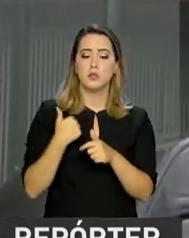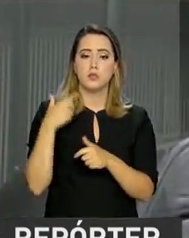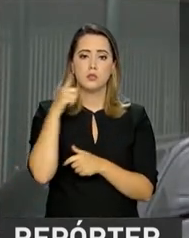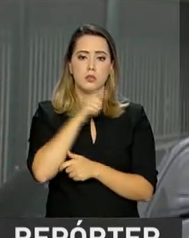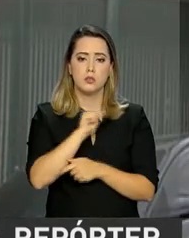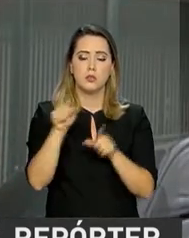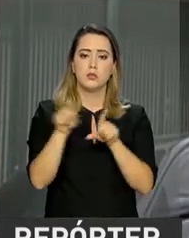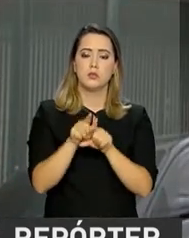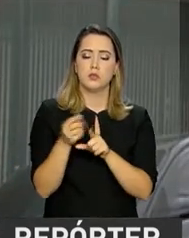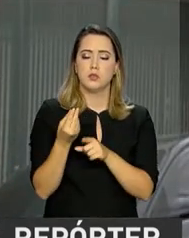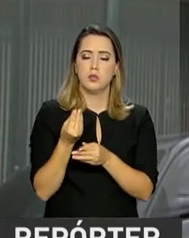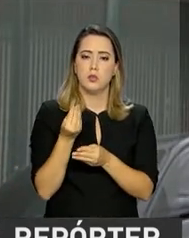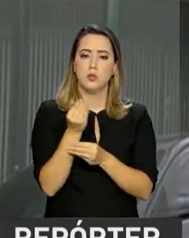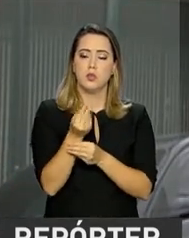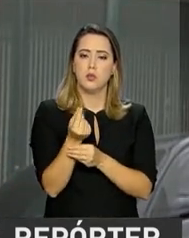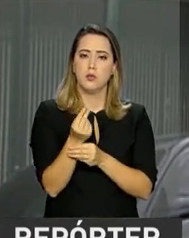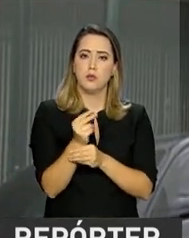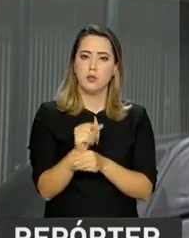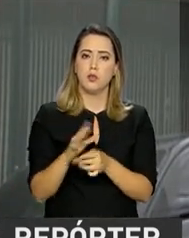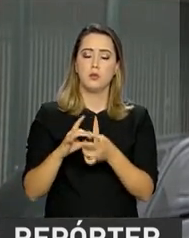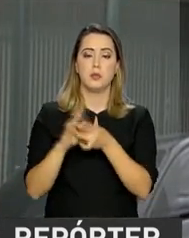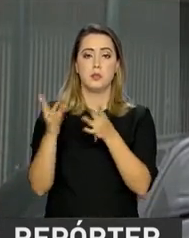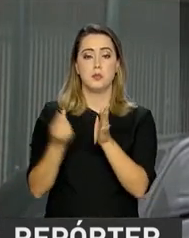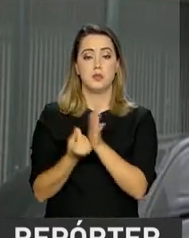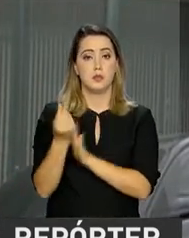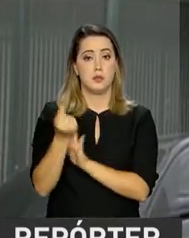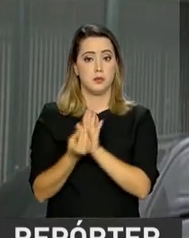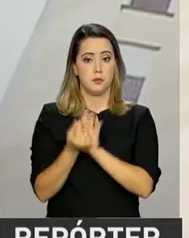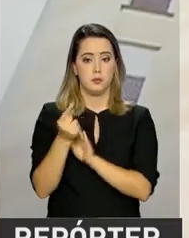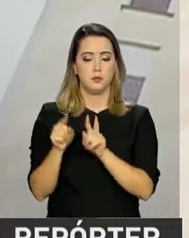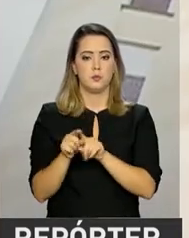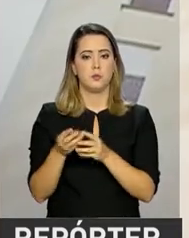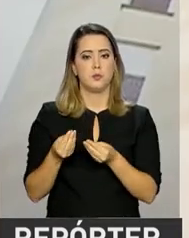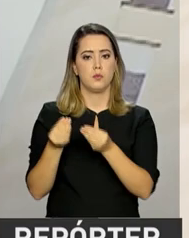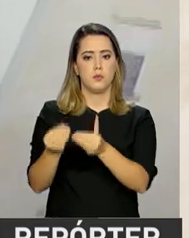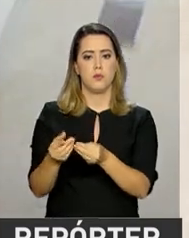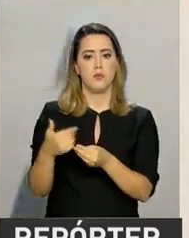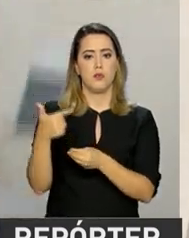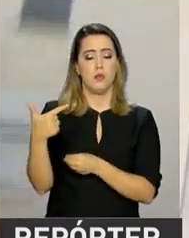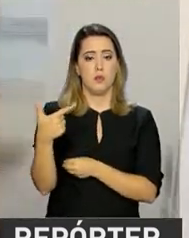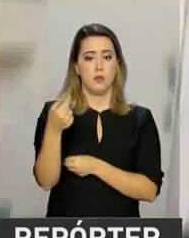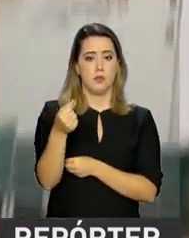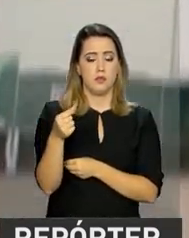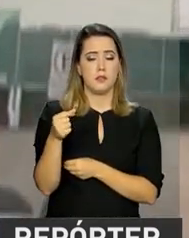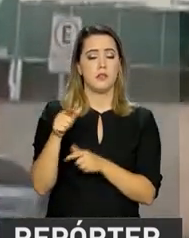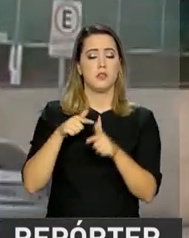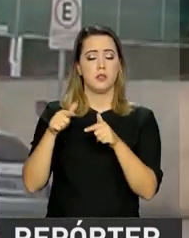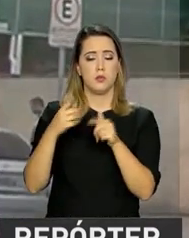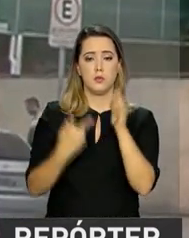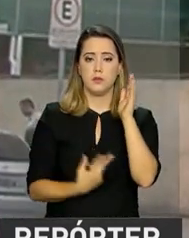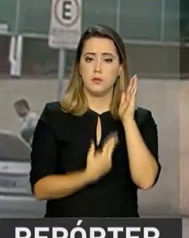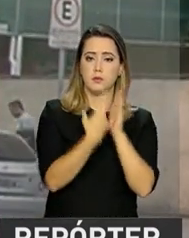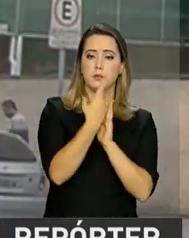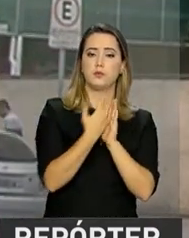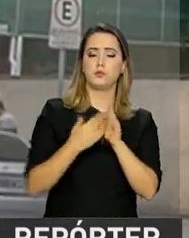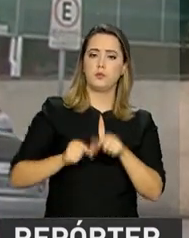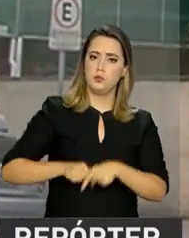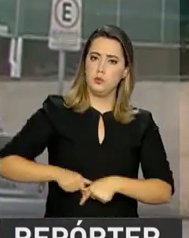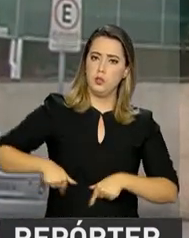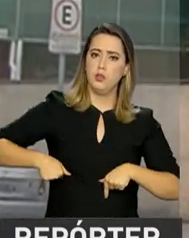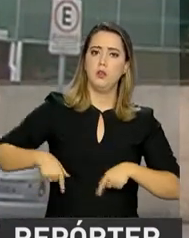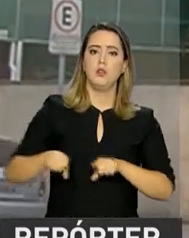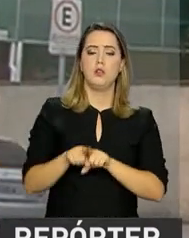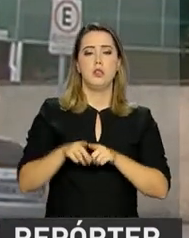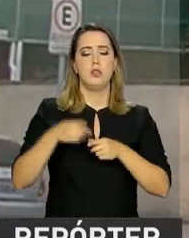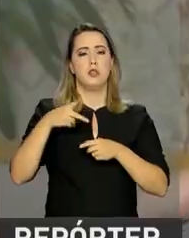recebendo recursos para a realização dos procedimentos. Graças ao repasse, serão 120 operações de vesícula e varizes a mais